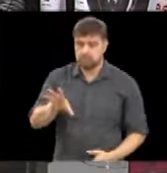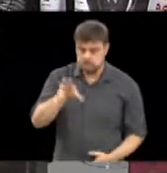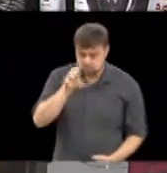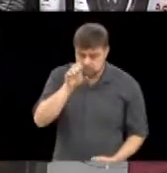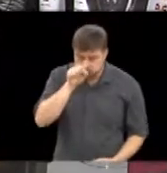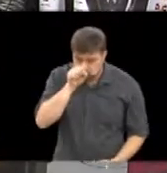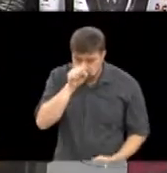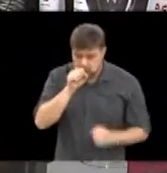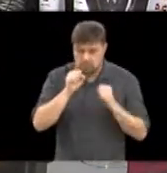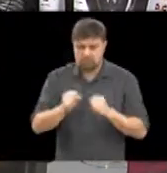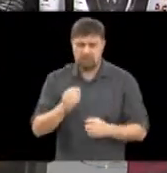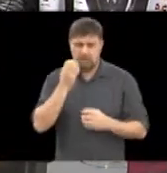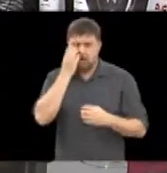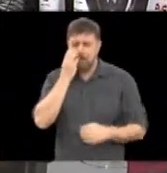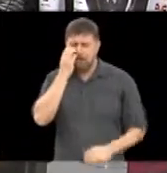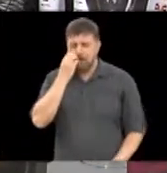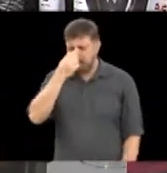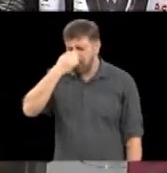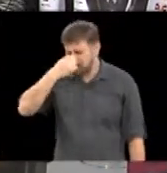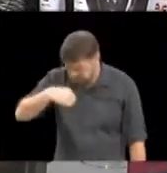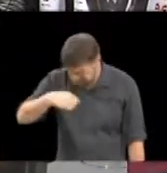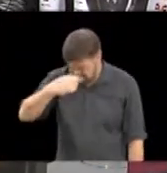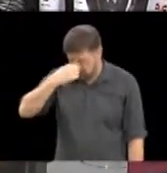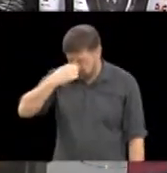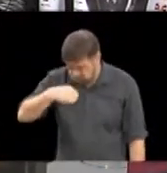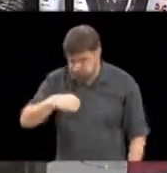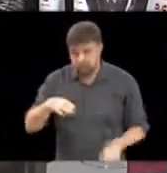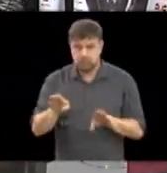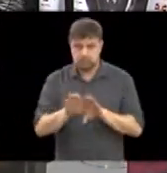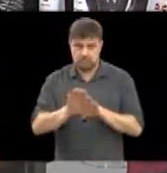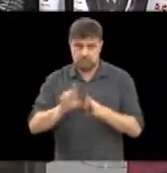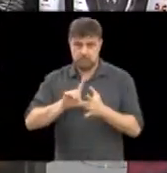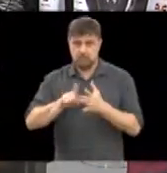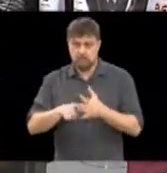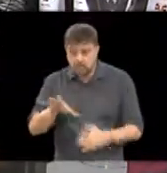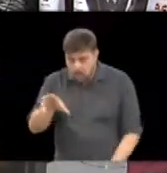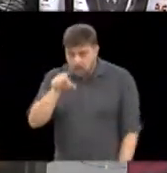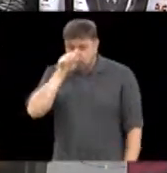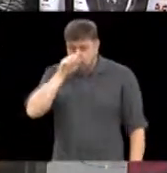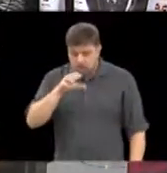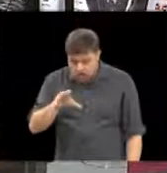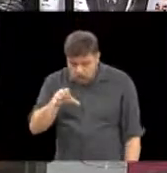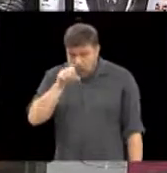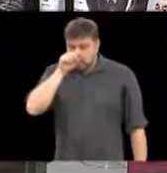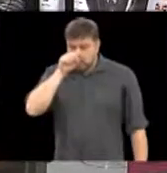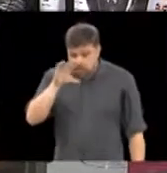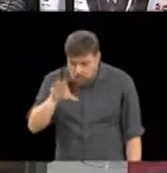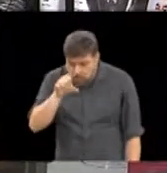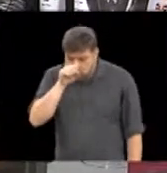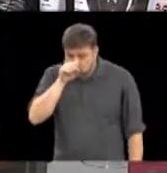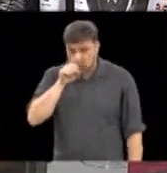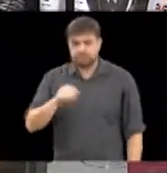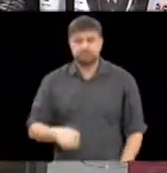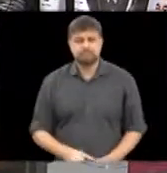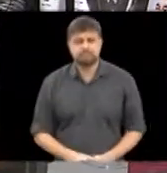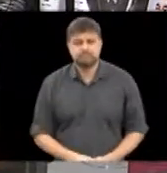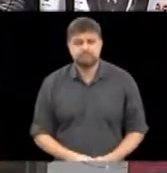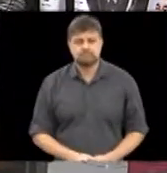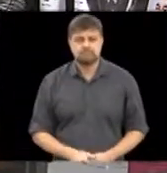né, Sim. que você pode ter uma rinite básica ou até virar uma asma, porque uma coisa vai levando a